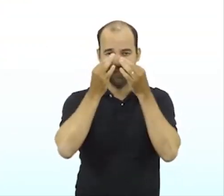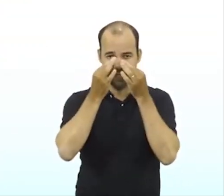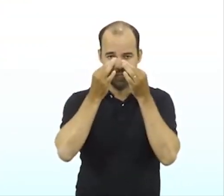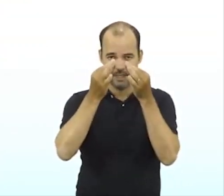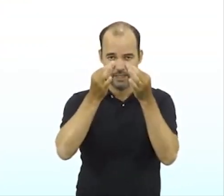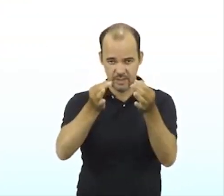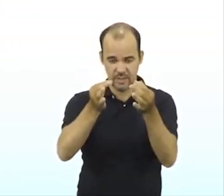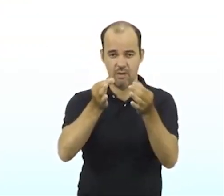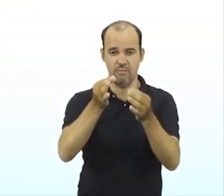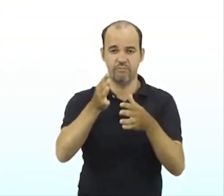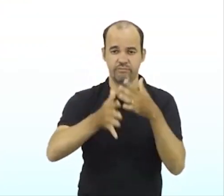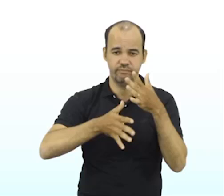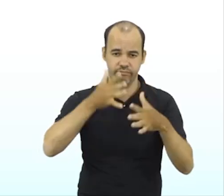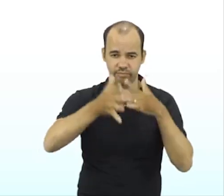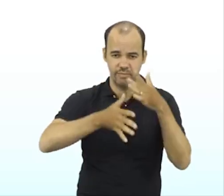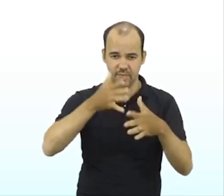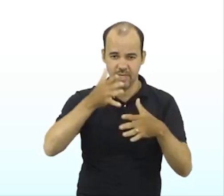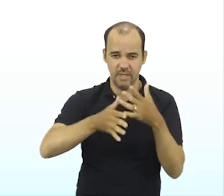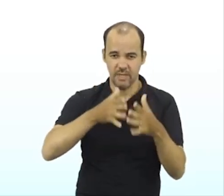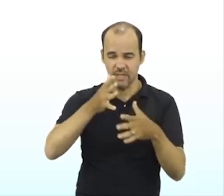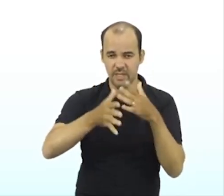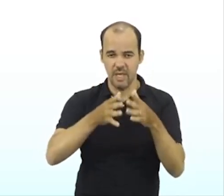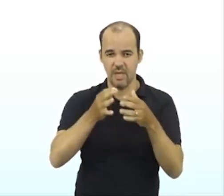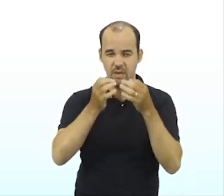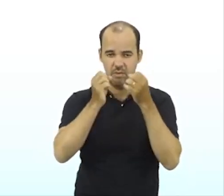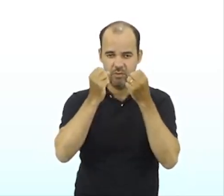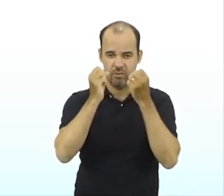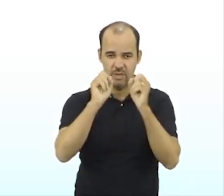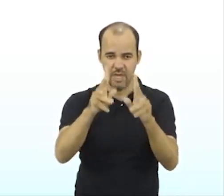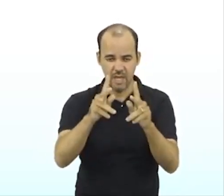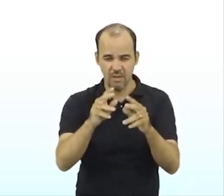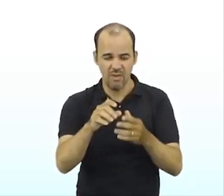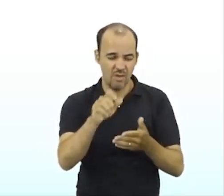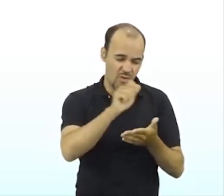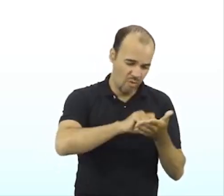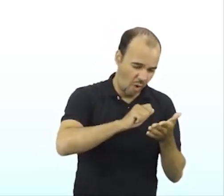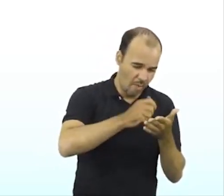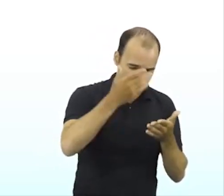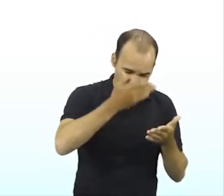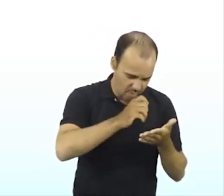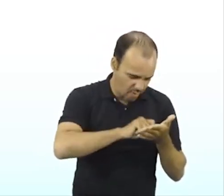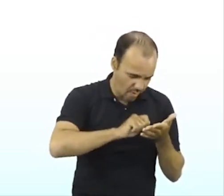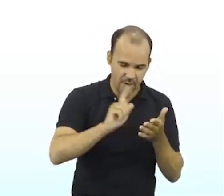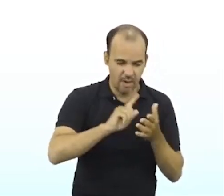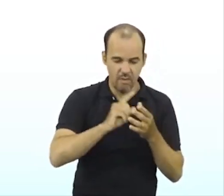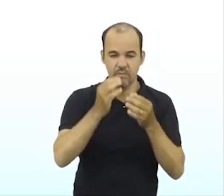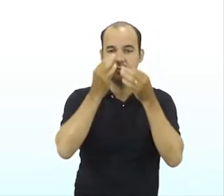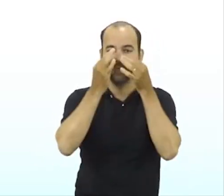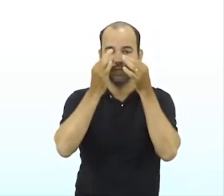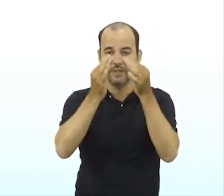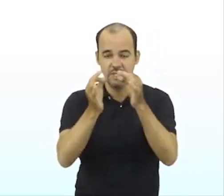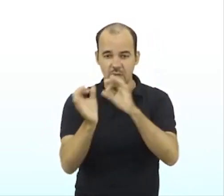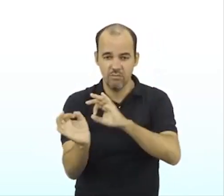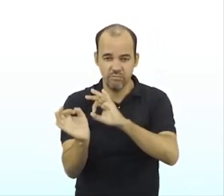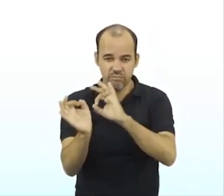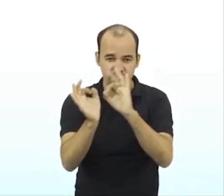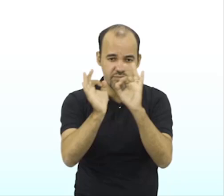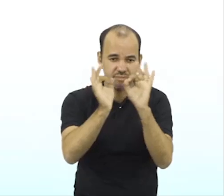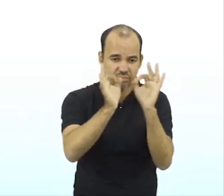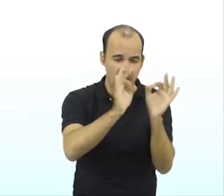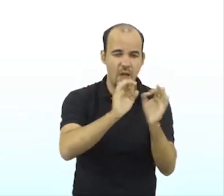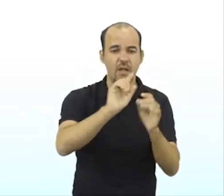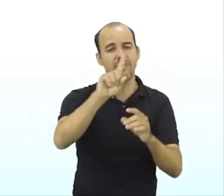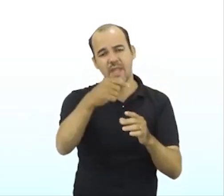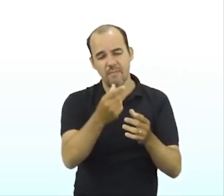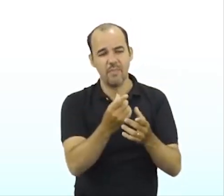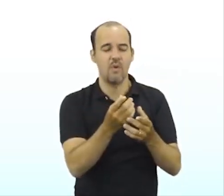quadro. Não tenta copiar ele não, porque senão você não vai pegar. No final tu tira um print e copia. Mas eu primeiro preciso que você aprenda, depois